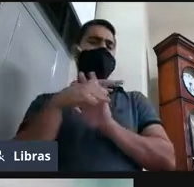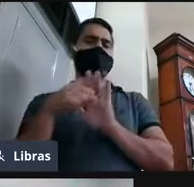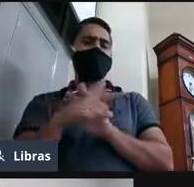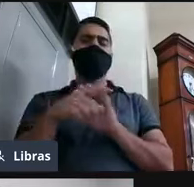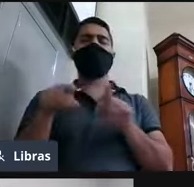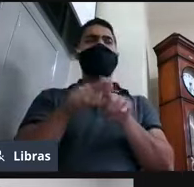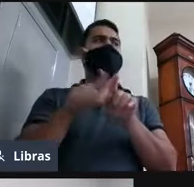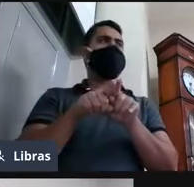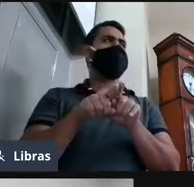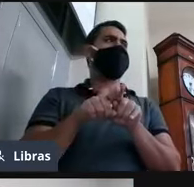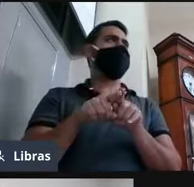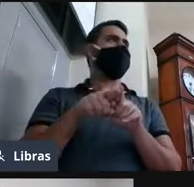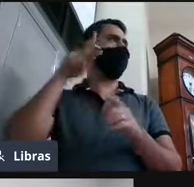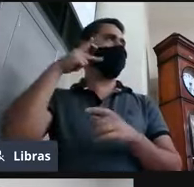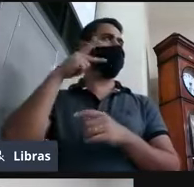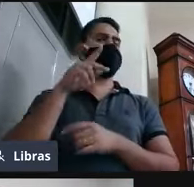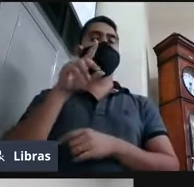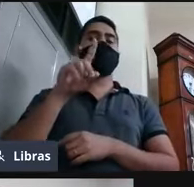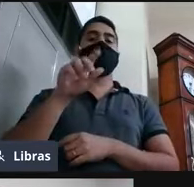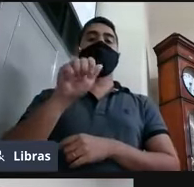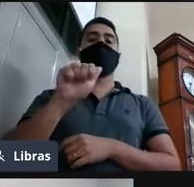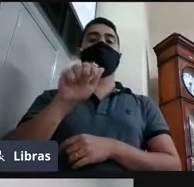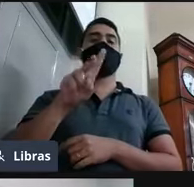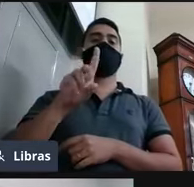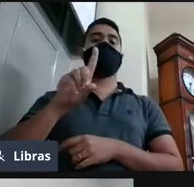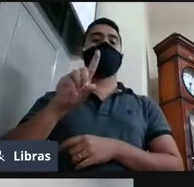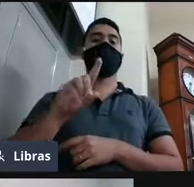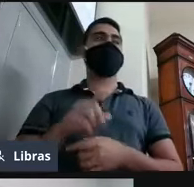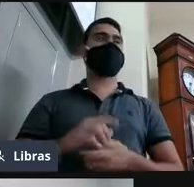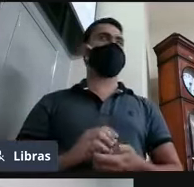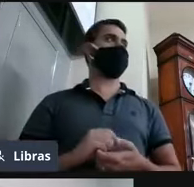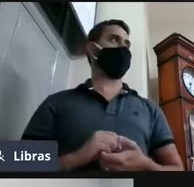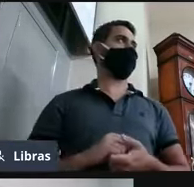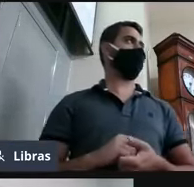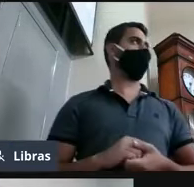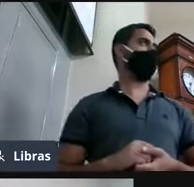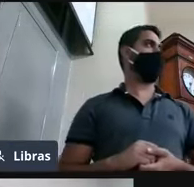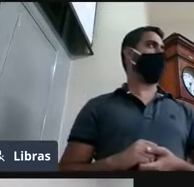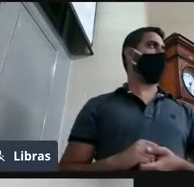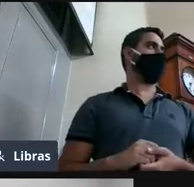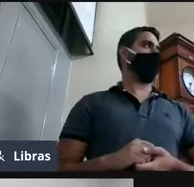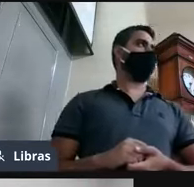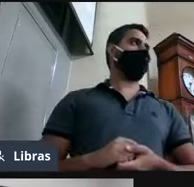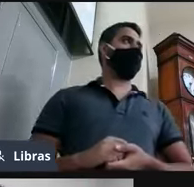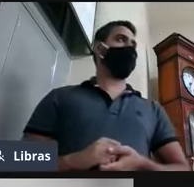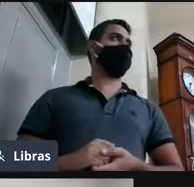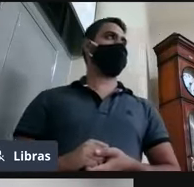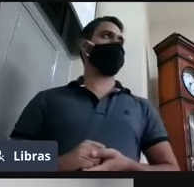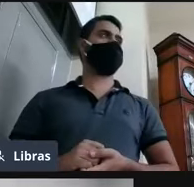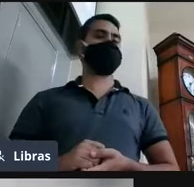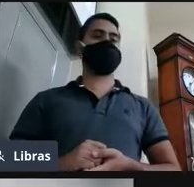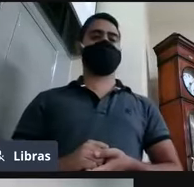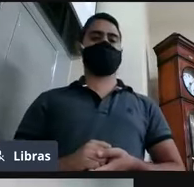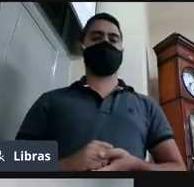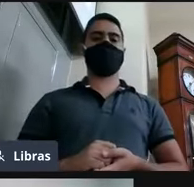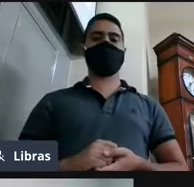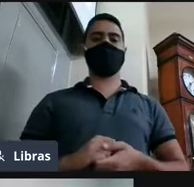e principalmente ao vereador David Barbosa Nogueira. Vamos agora para a leitura de projetos.